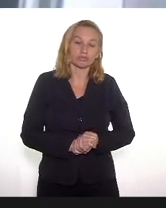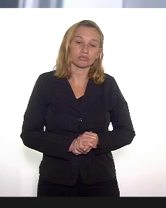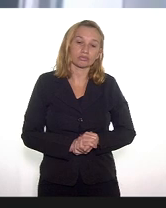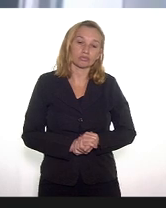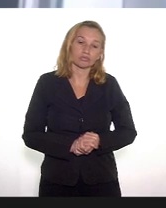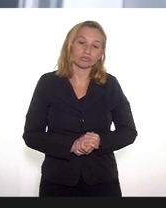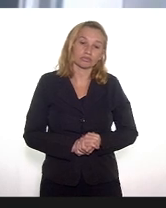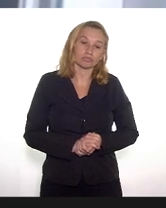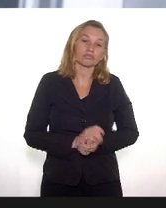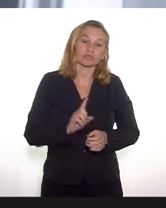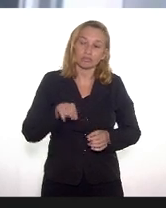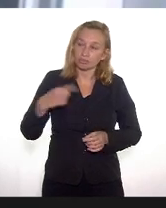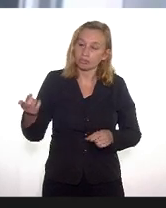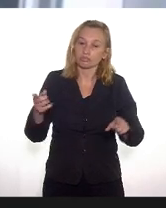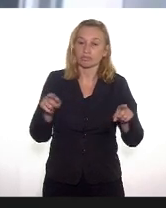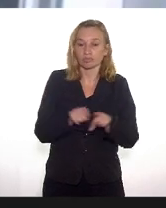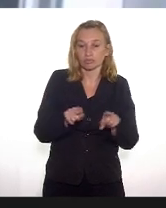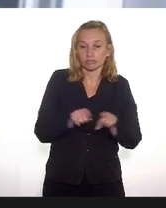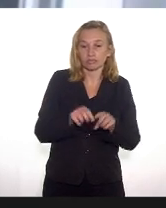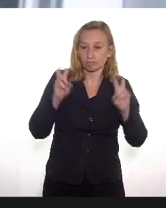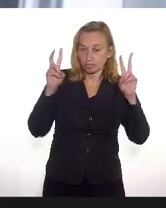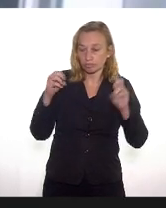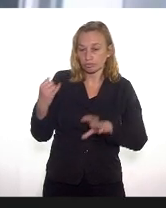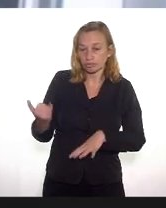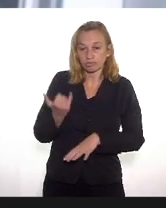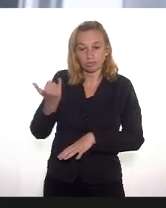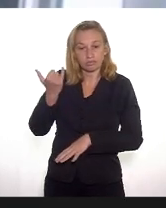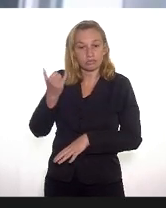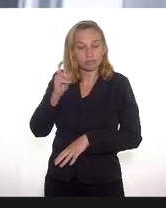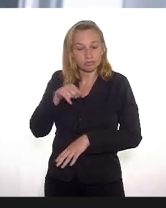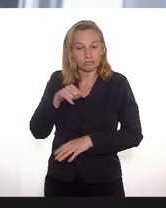Não é? Outra questão que apareceu, que parece muito importante,